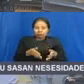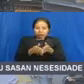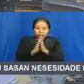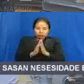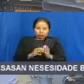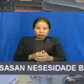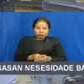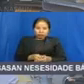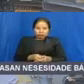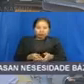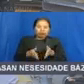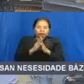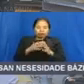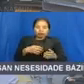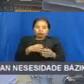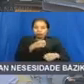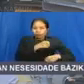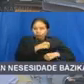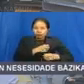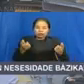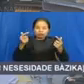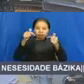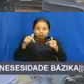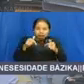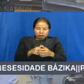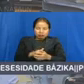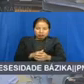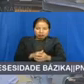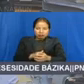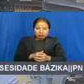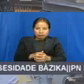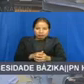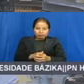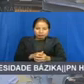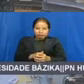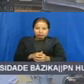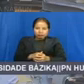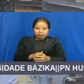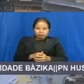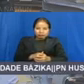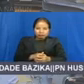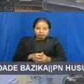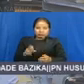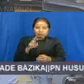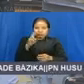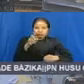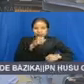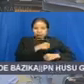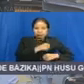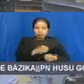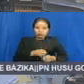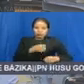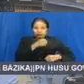força, nunca forstuna. Compreende? Coerciva. Usa força. Força,